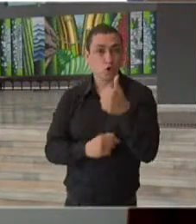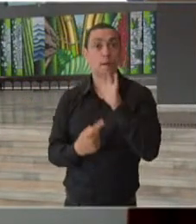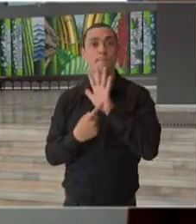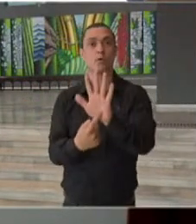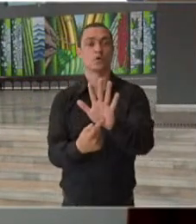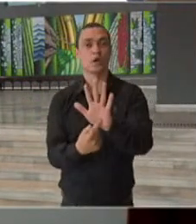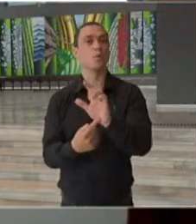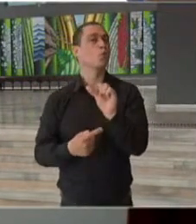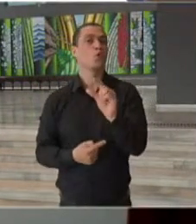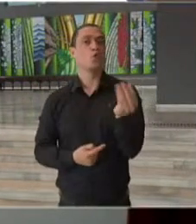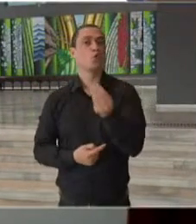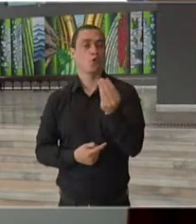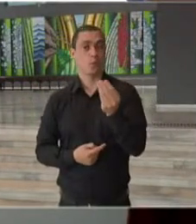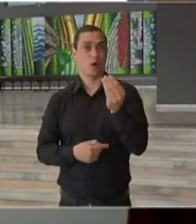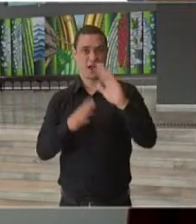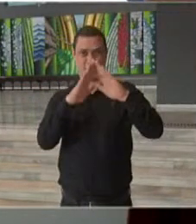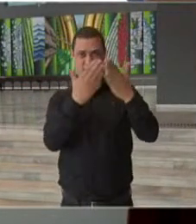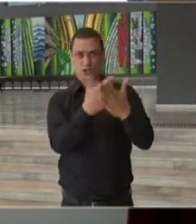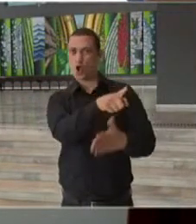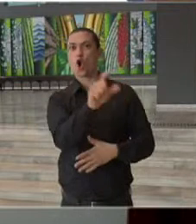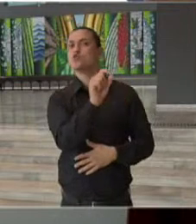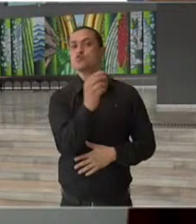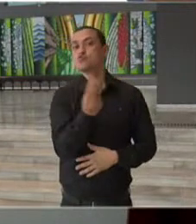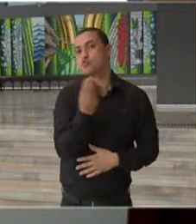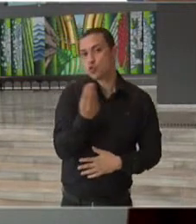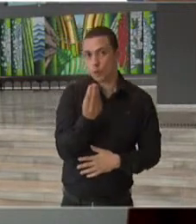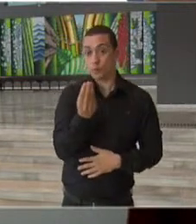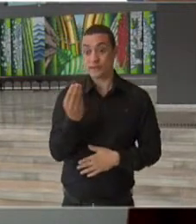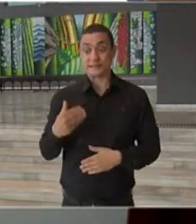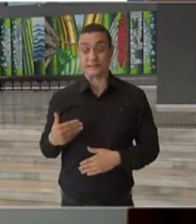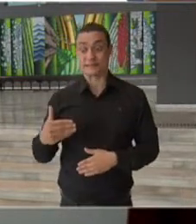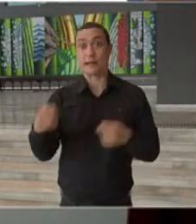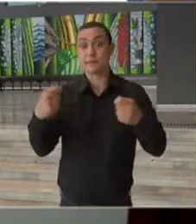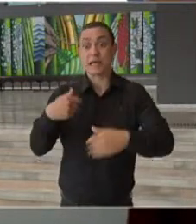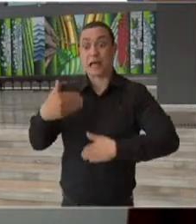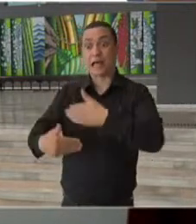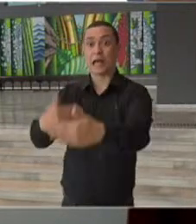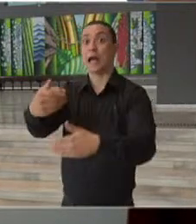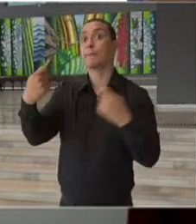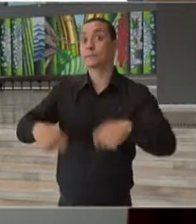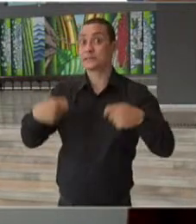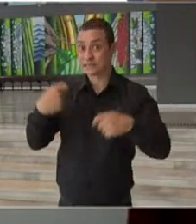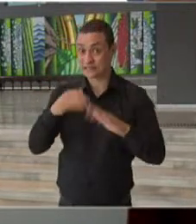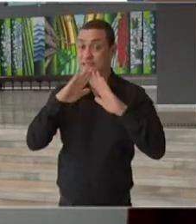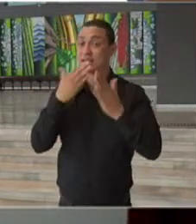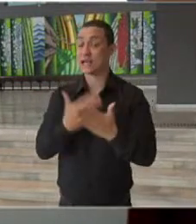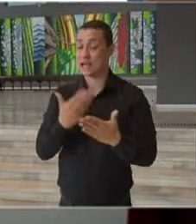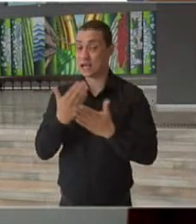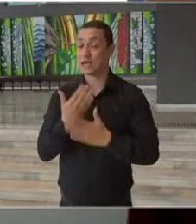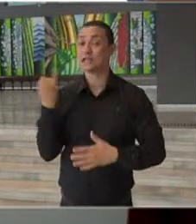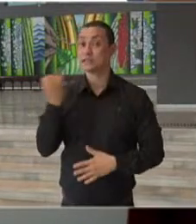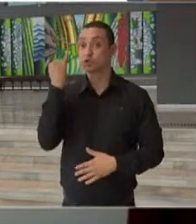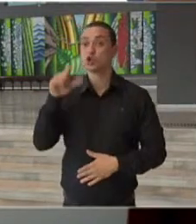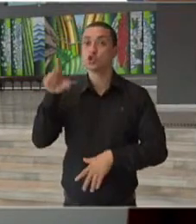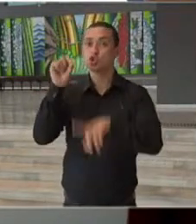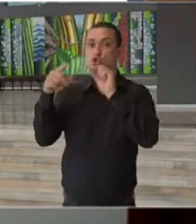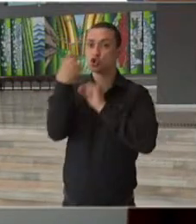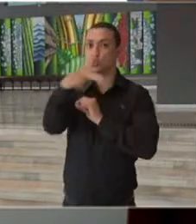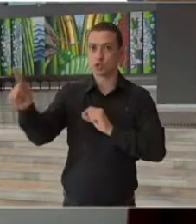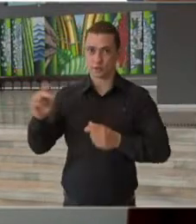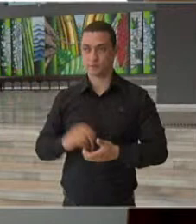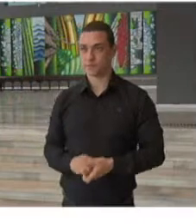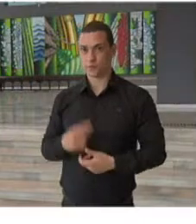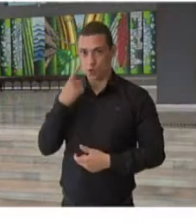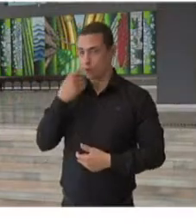mostrar um pouco de como tem sido e de como nós precisamos avançar no retorno das atividades opcionais na rede